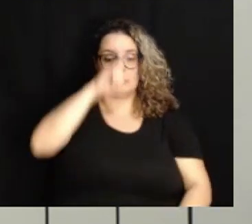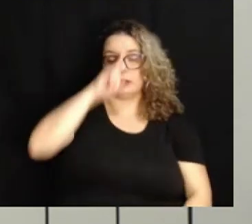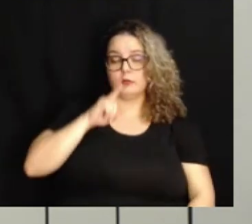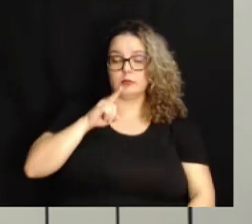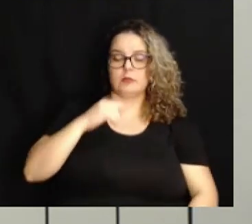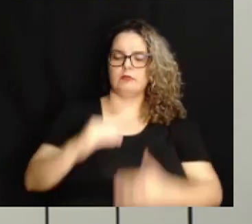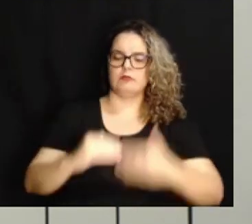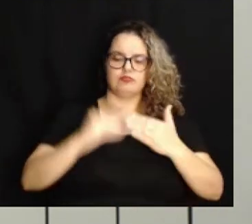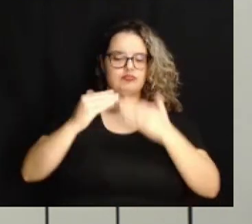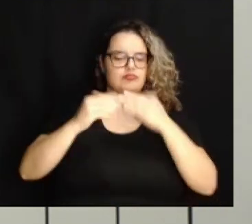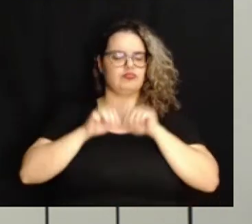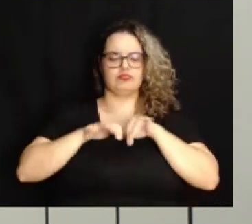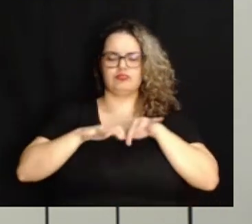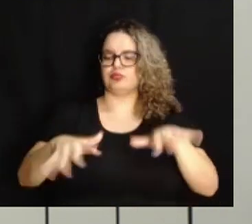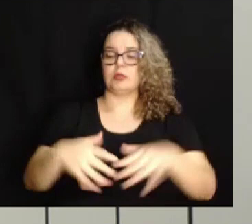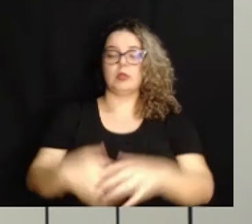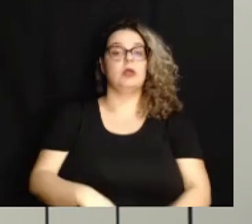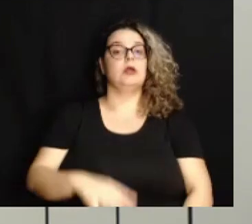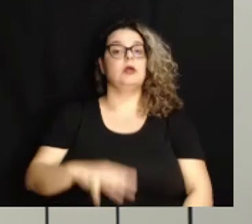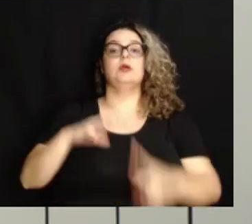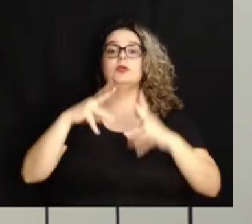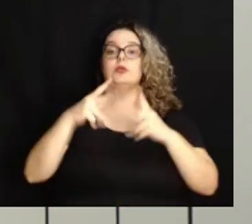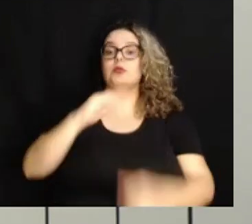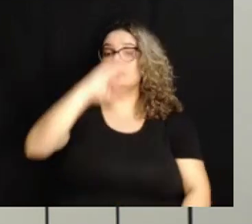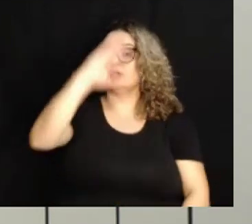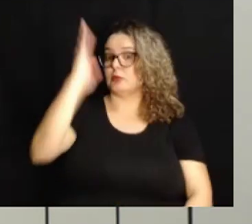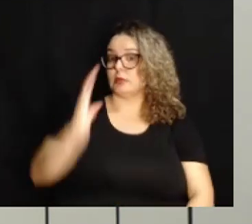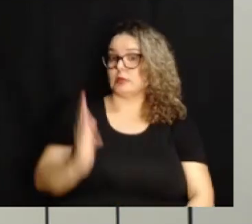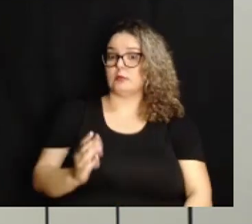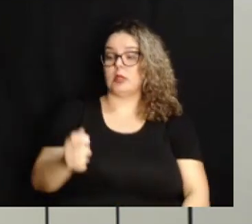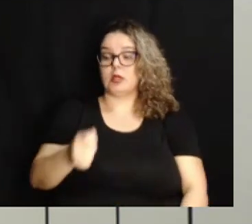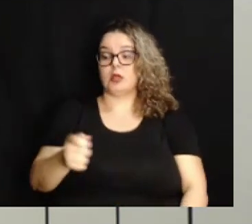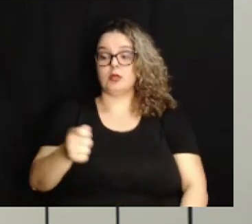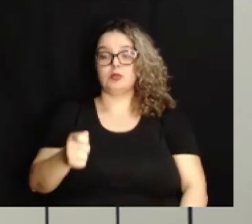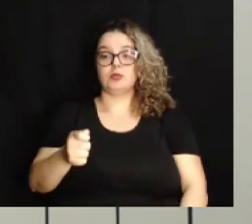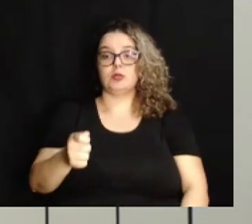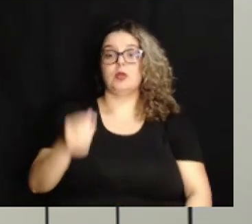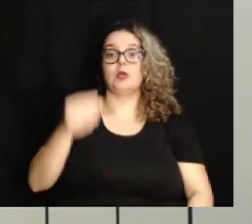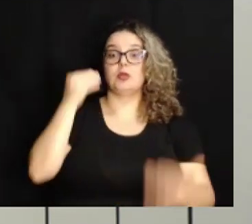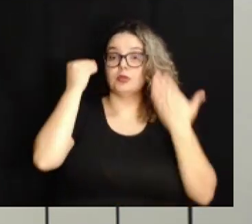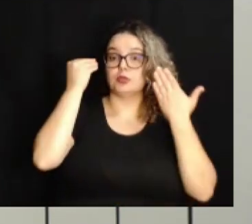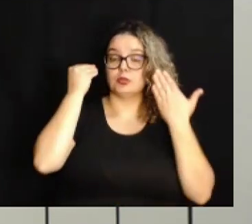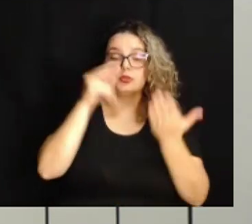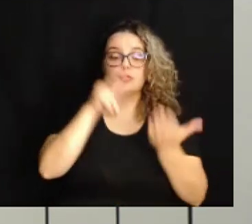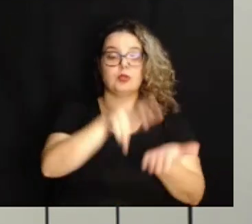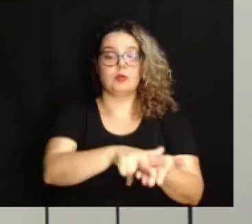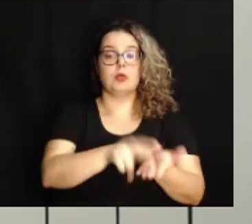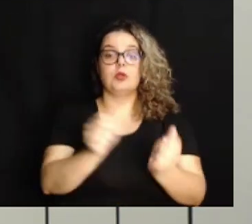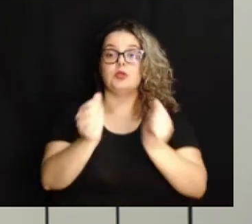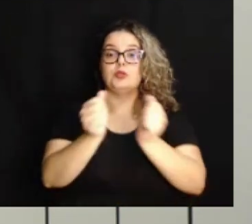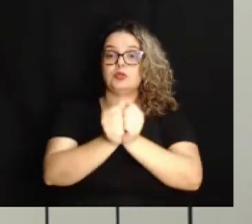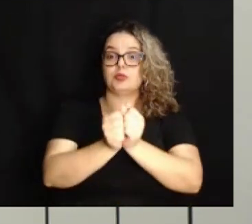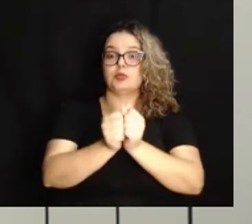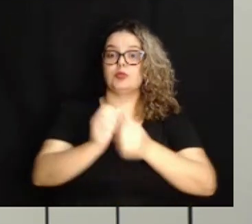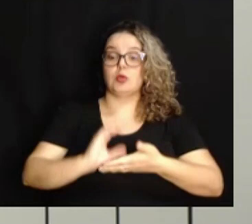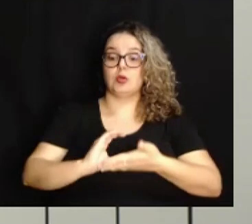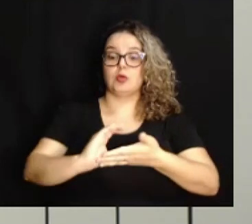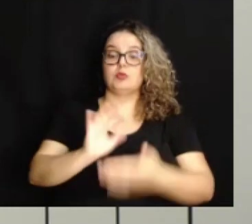Brasil, lançada pela Associação Brasileira de Psiquiatria, em parceria com o Conselho Federal de Medicina.